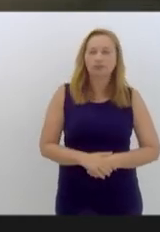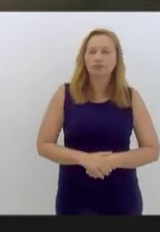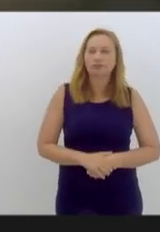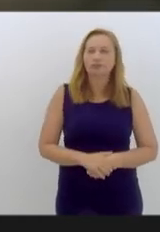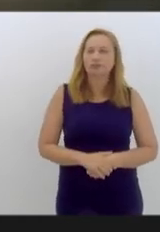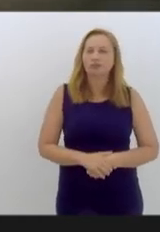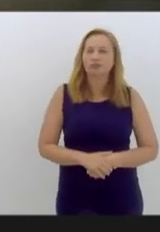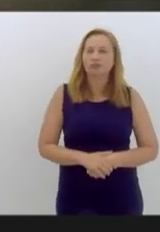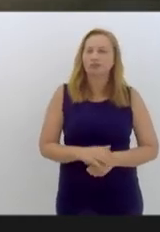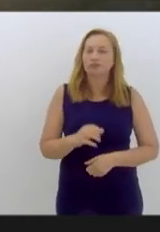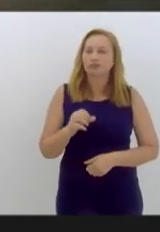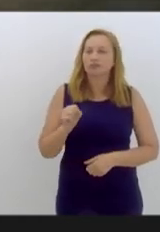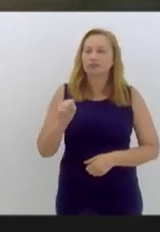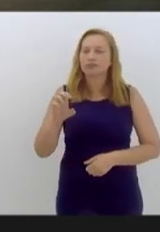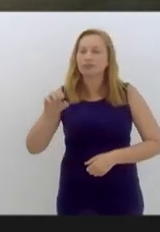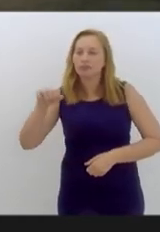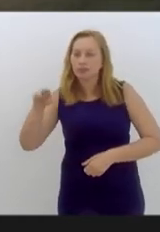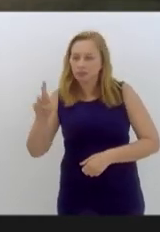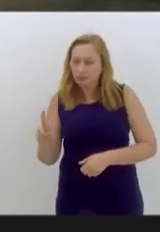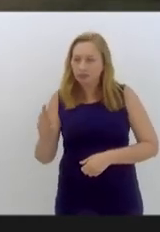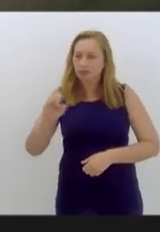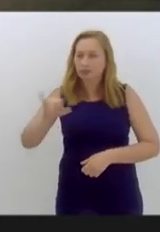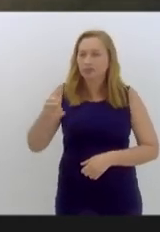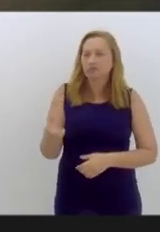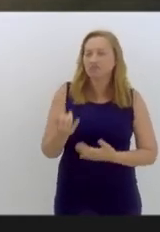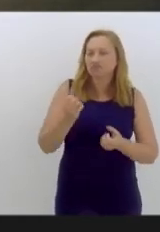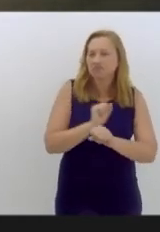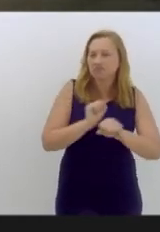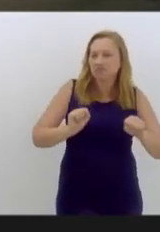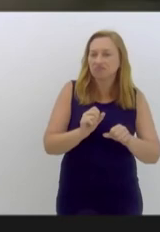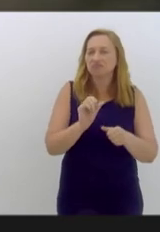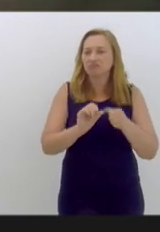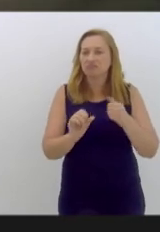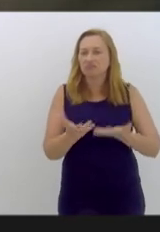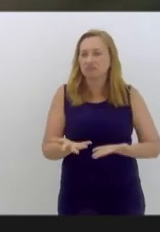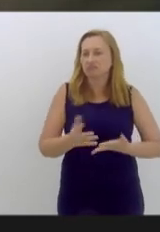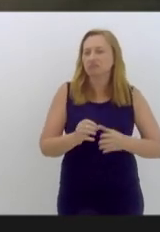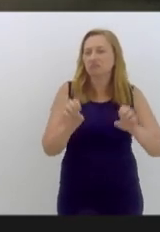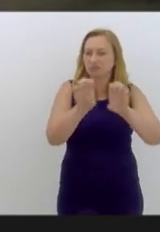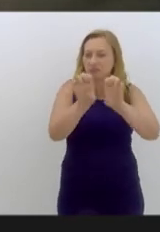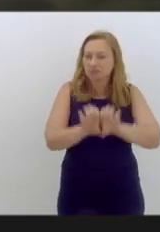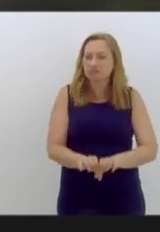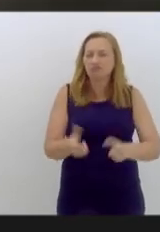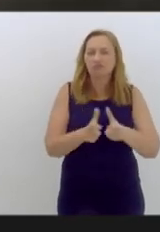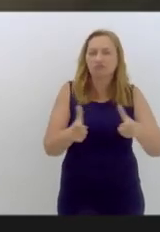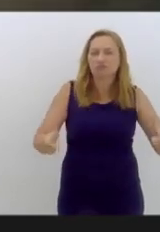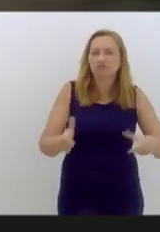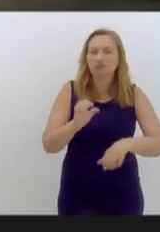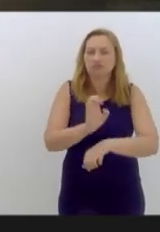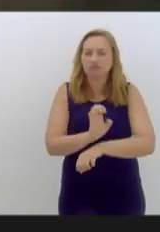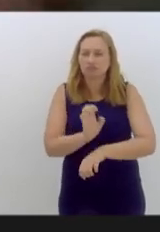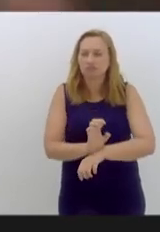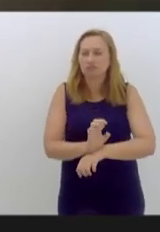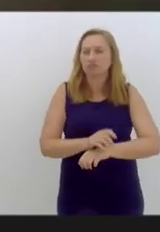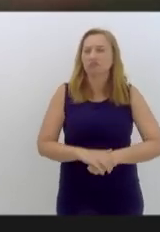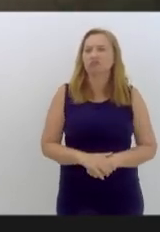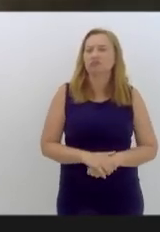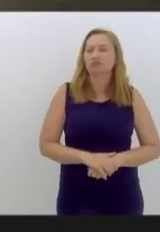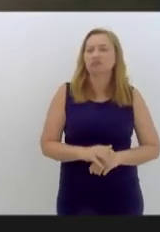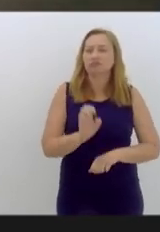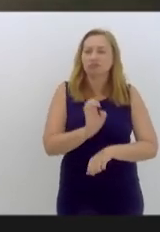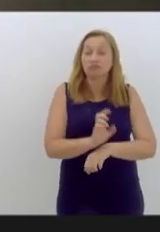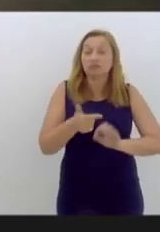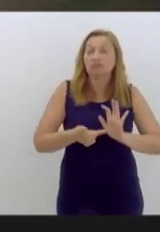SAERJ, impossível fazê-lo, porque demanda uma estrutura muito grande por parte do Estado, e o Estado